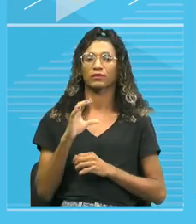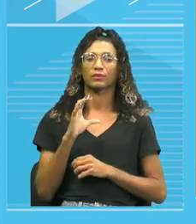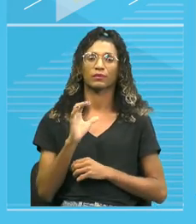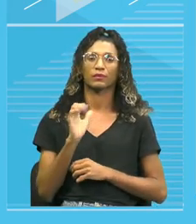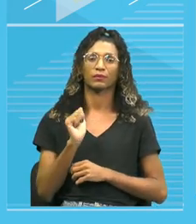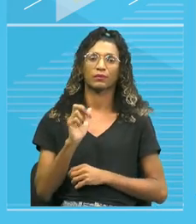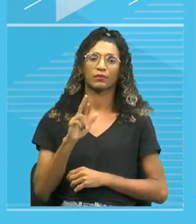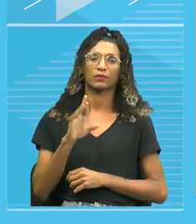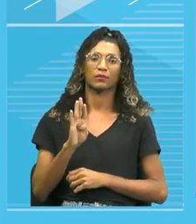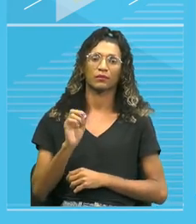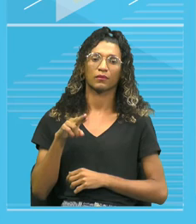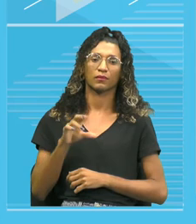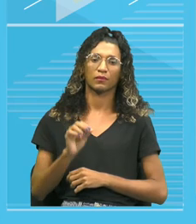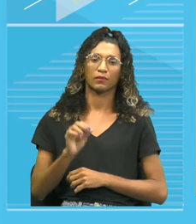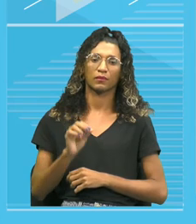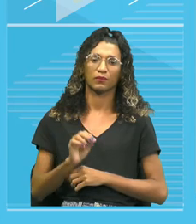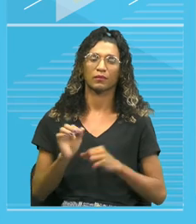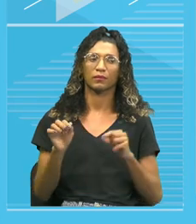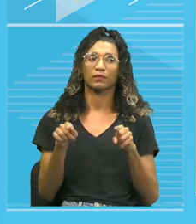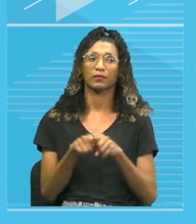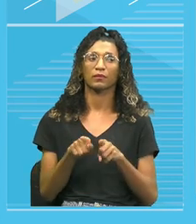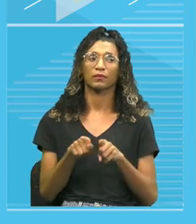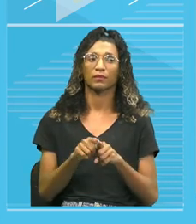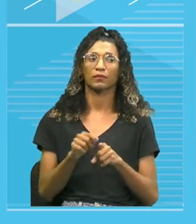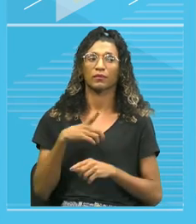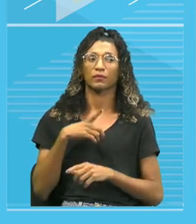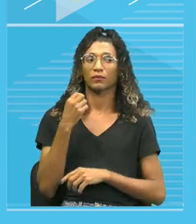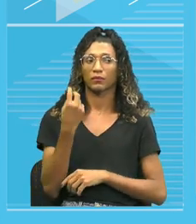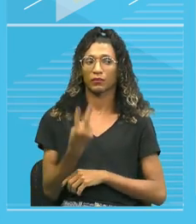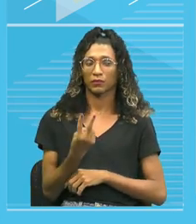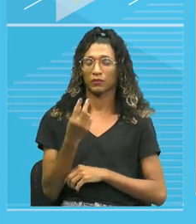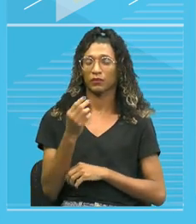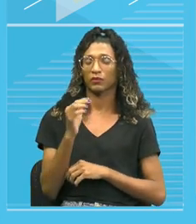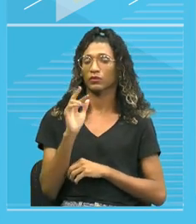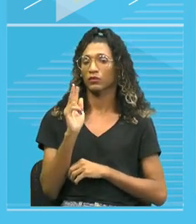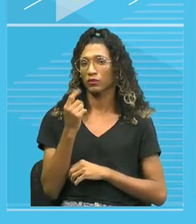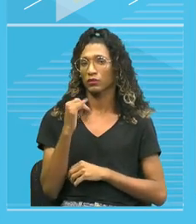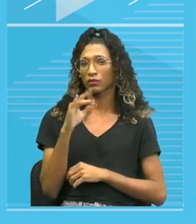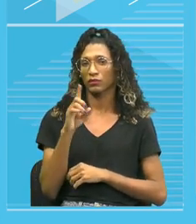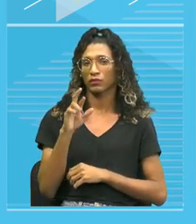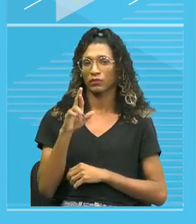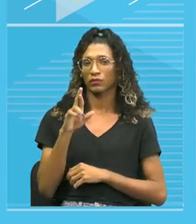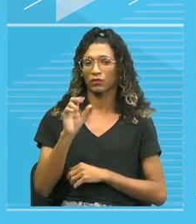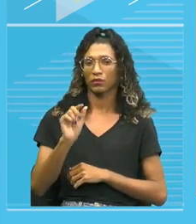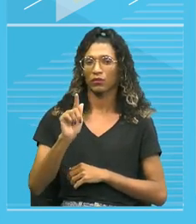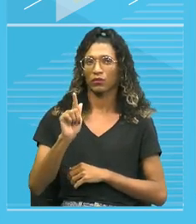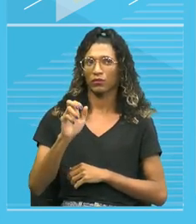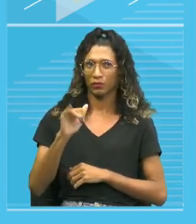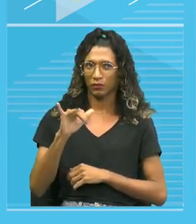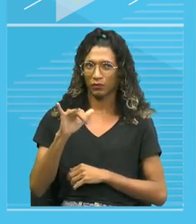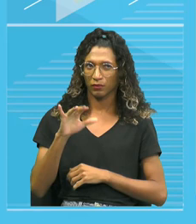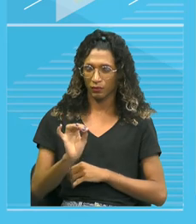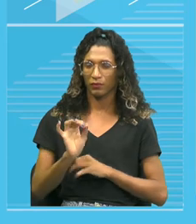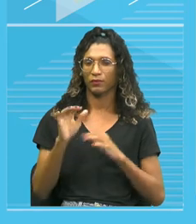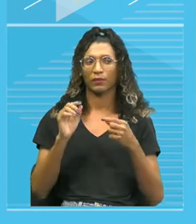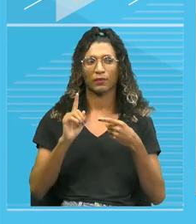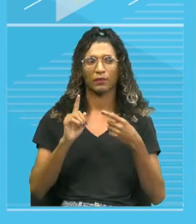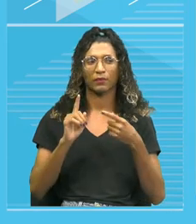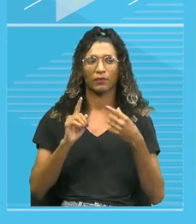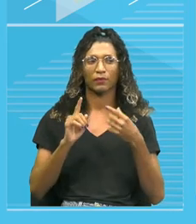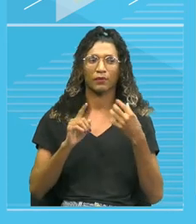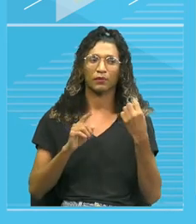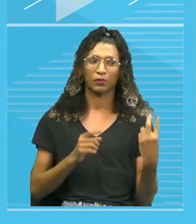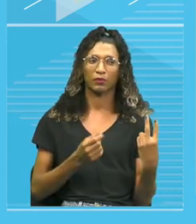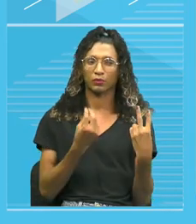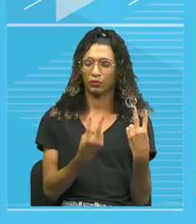carbonos dois hidrogênios aqui já tem dois aí dois quatro com cinco então aqui a gente coloca três